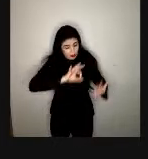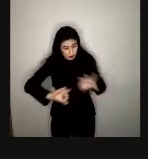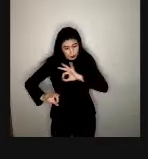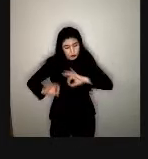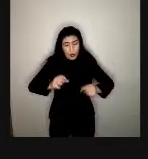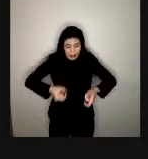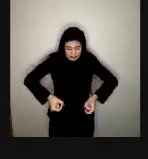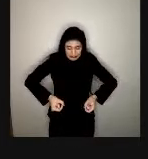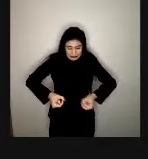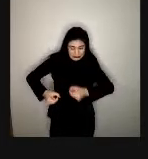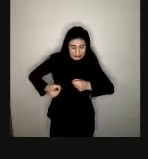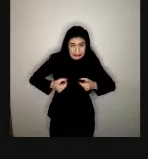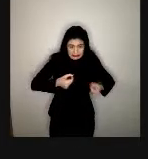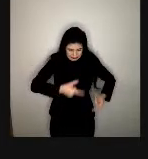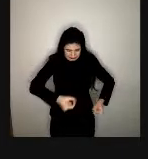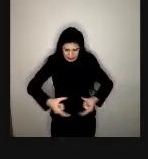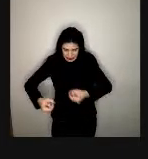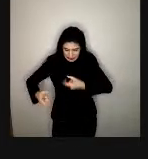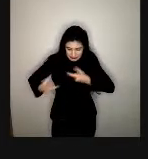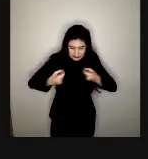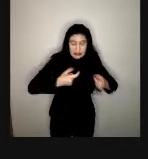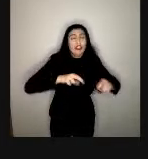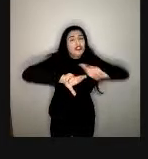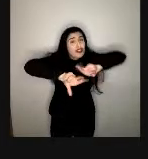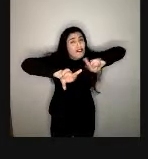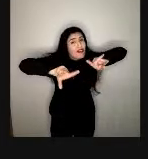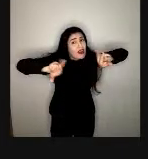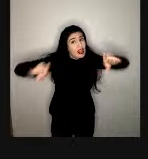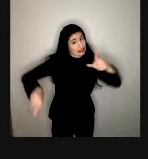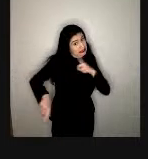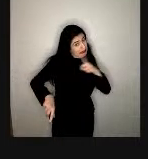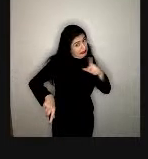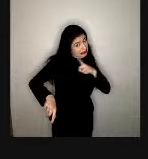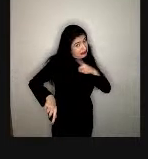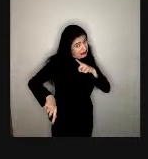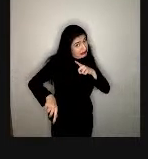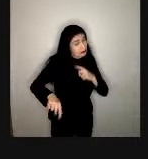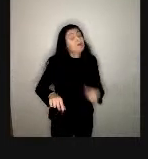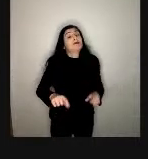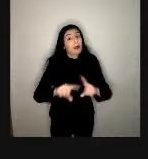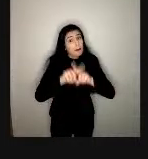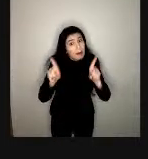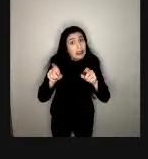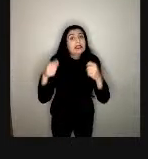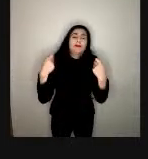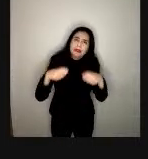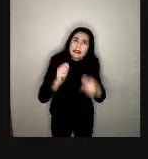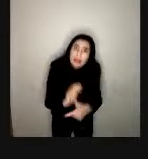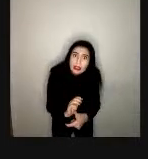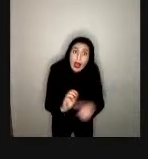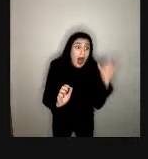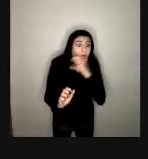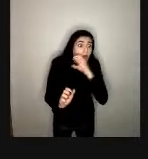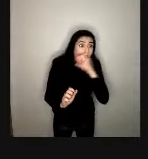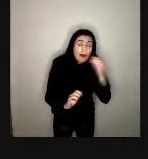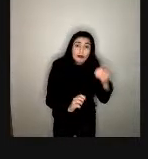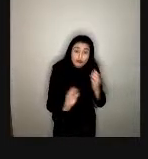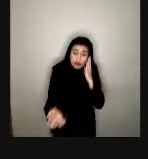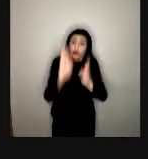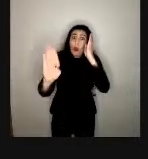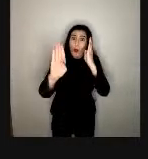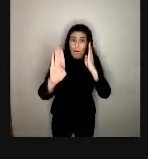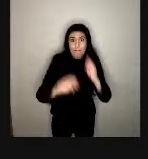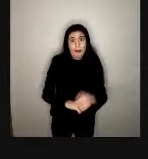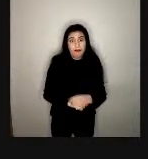de câncer de mama, mas você consegue preservar muito mais a mama, você consegue fazer um tratamento